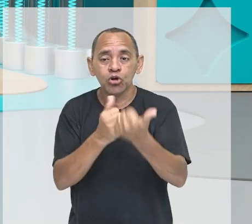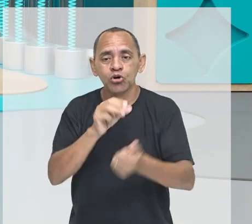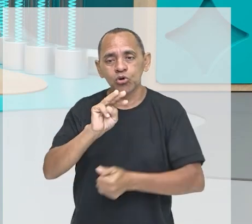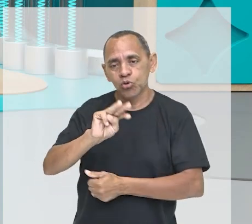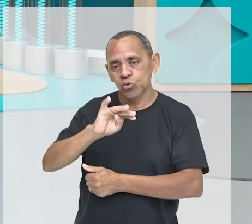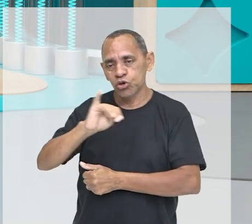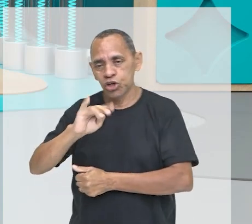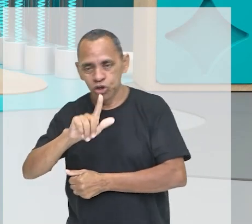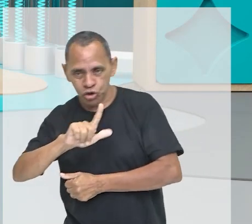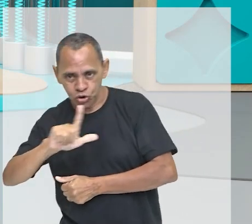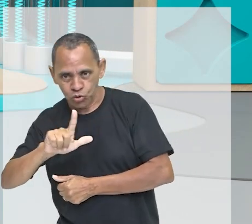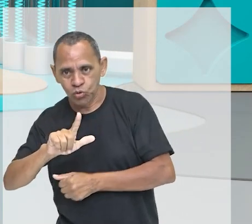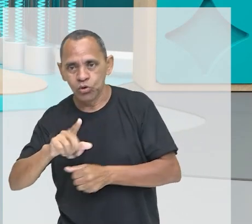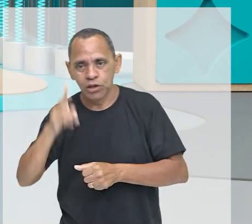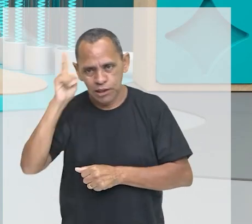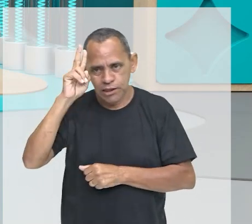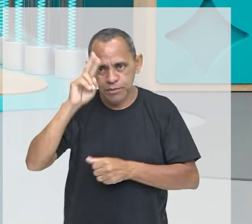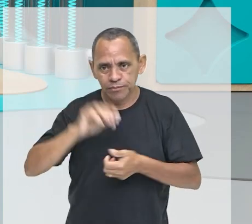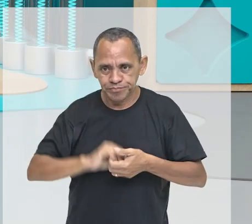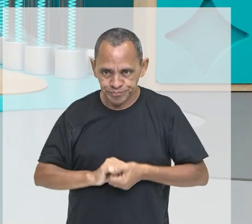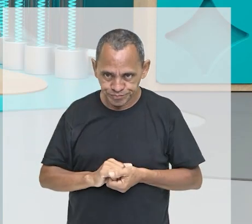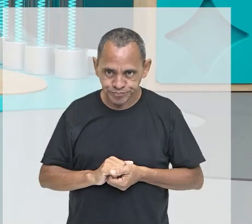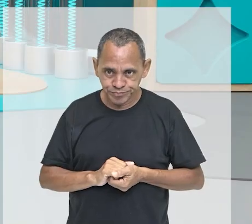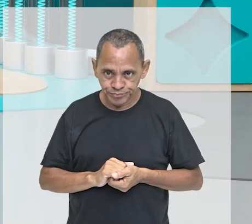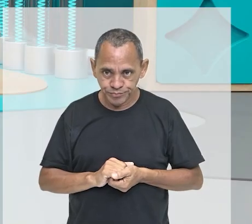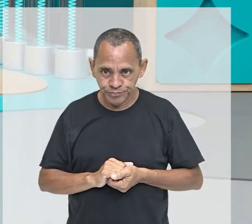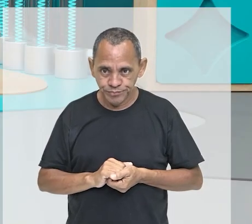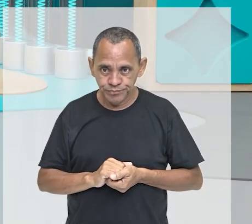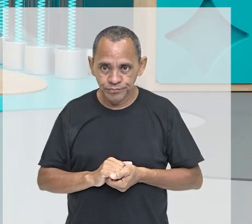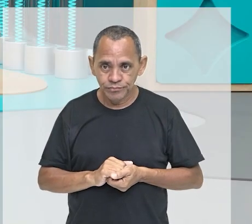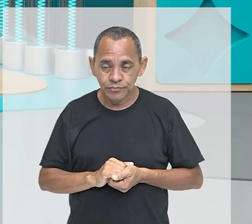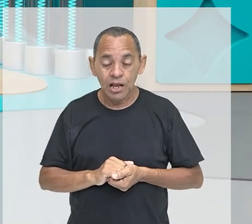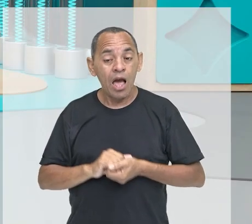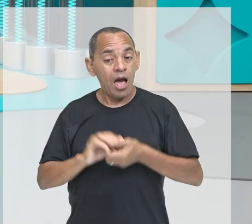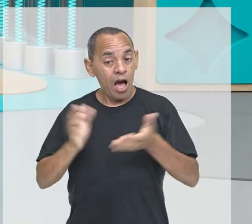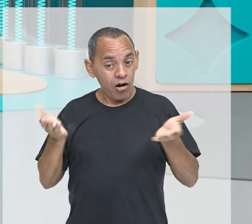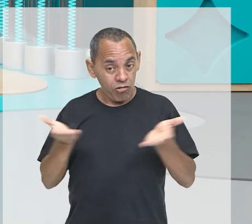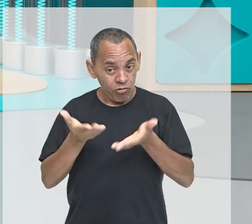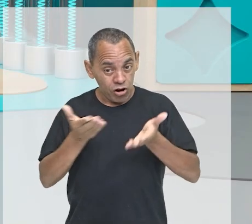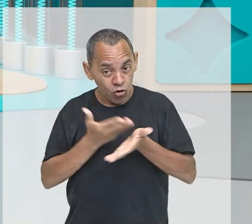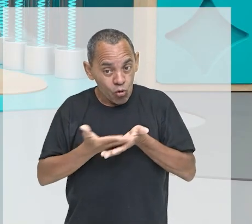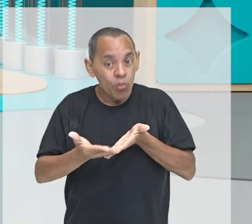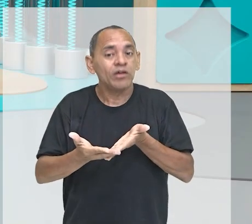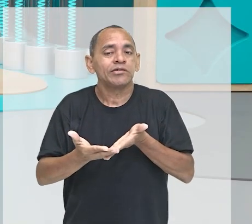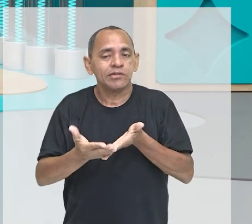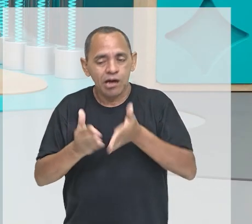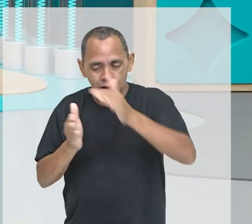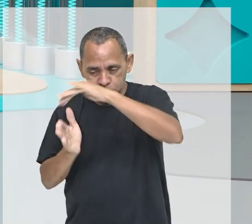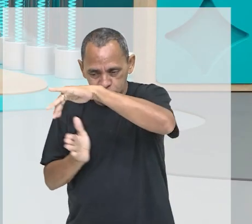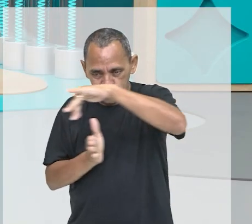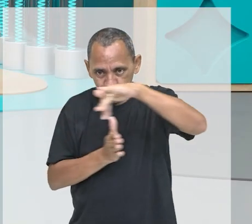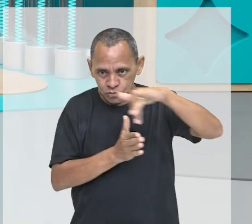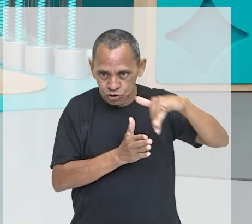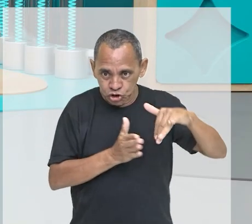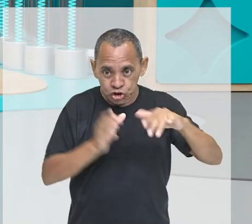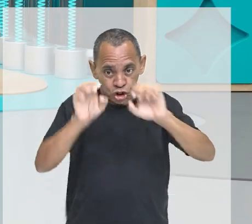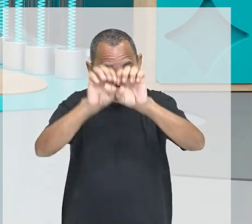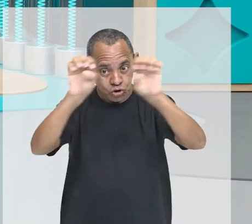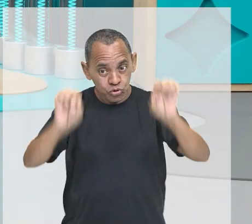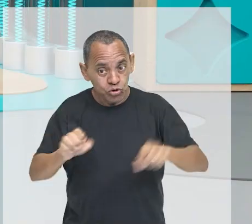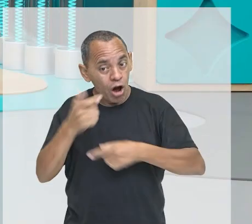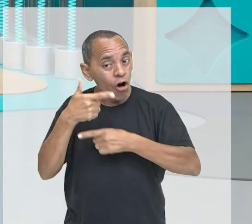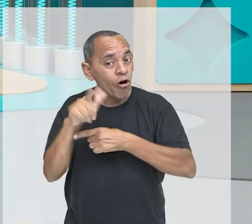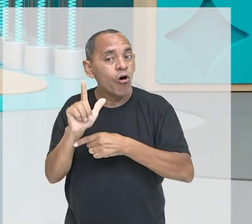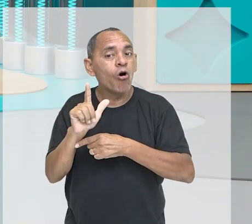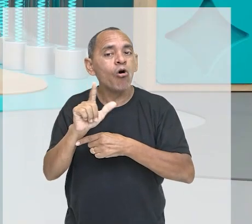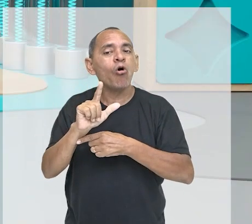num outro tipo de condicional, numa outra estrutura, que já não é condicional do tipo 1, que começa com if, simple